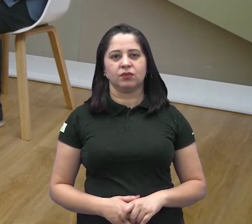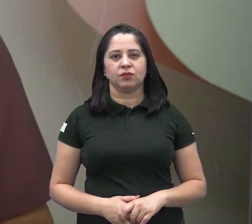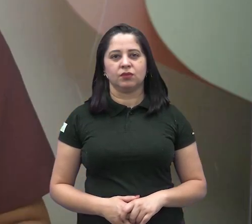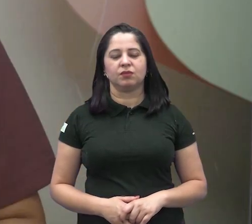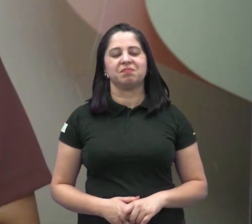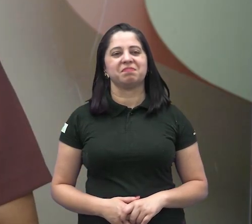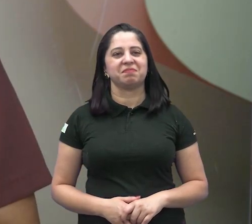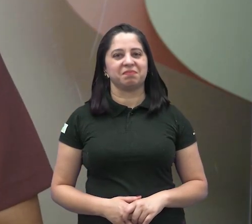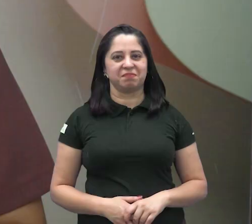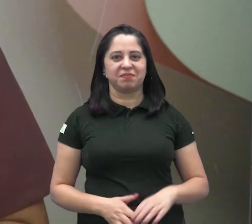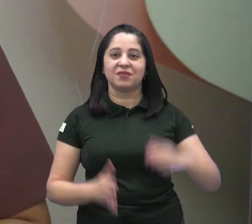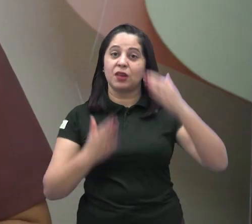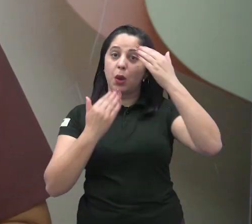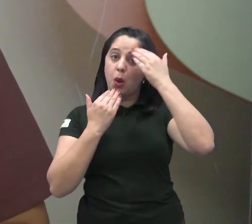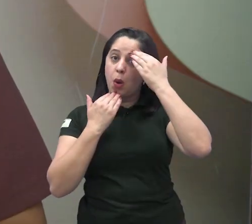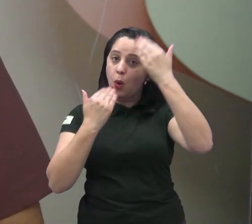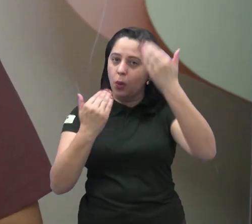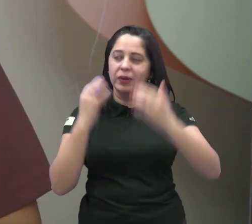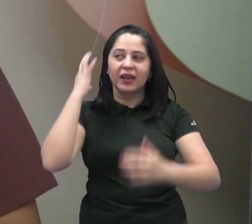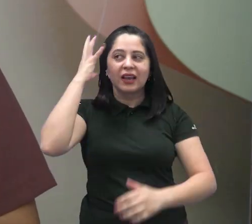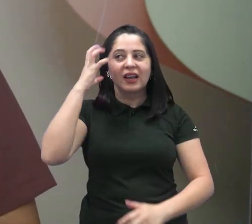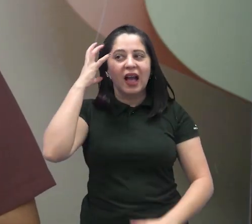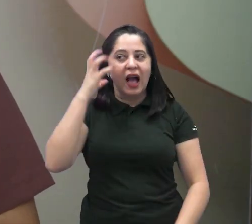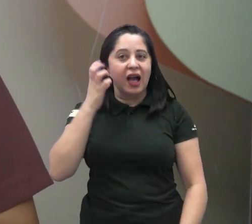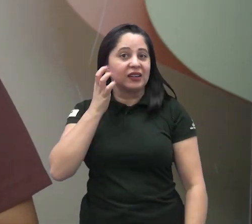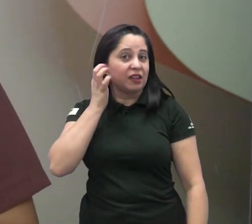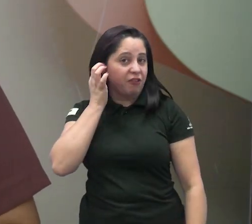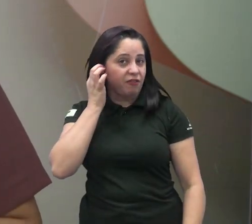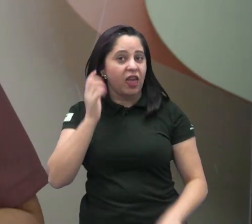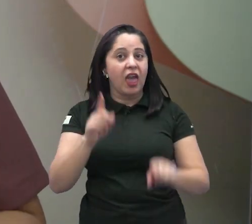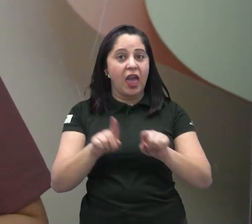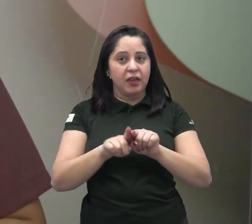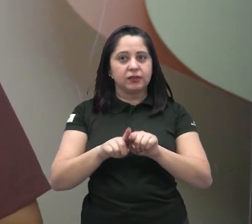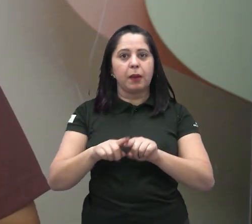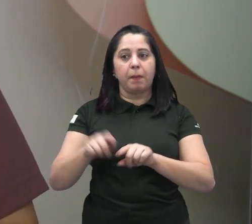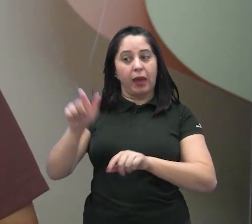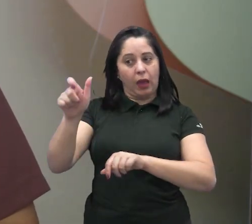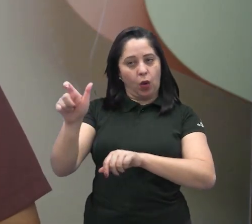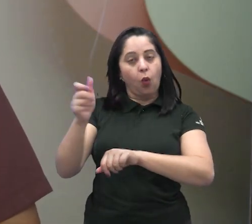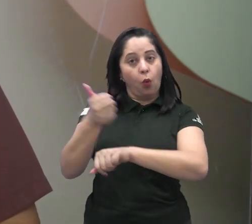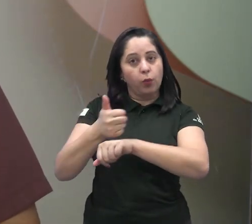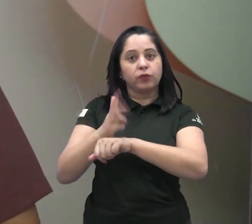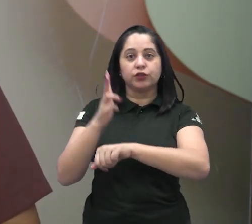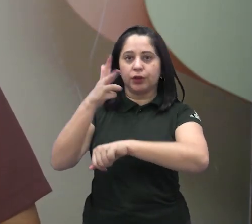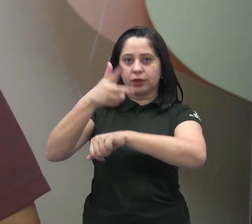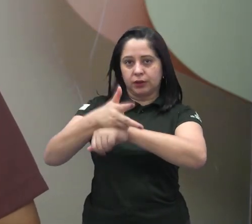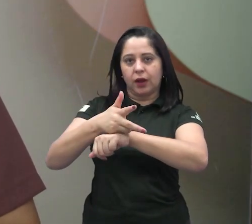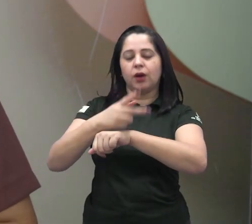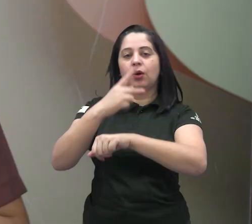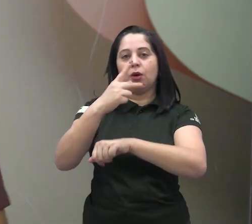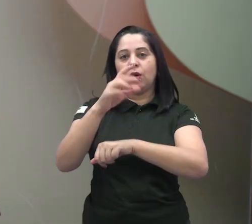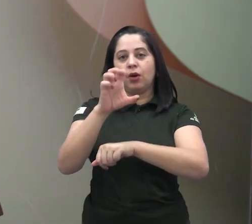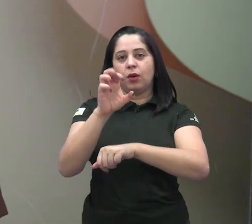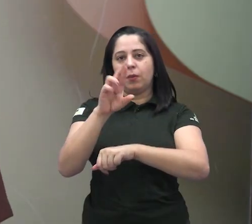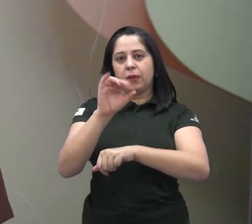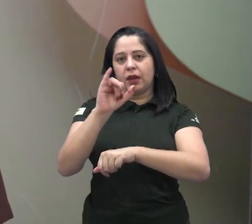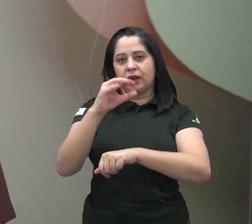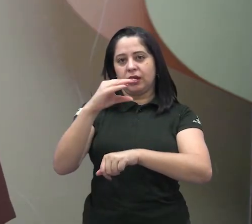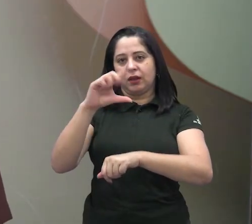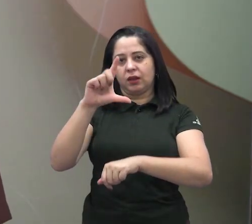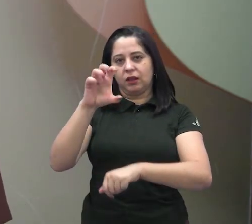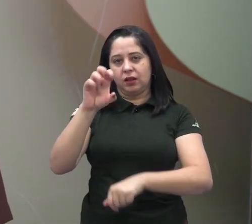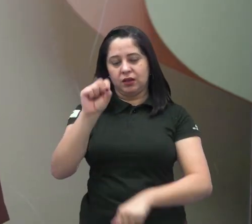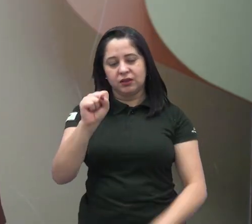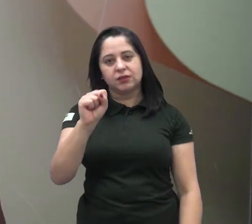Muito obrigada, Fer, Péricles Rizzi também por essa reportagem. E eu agradeço, é claro, também as informações muito importantes